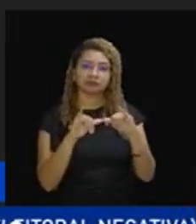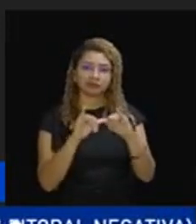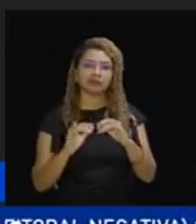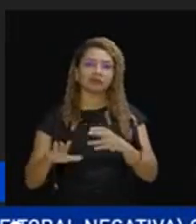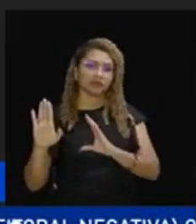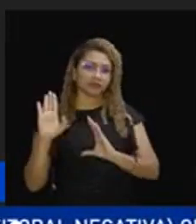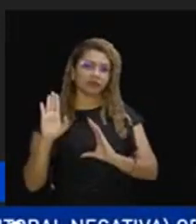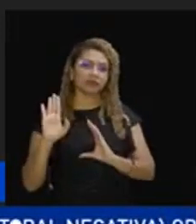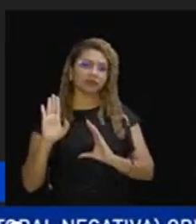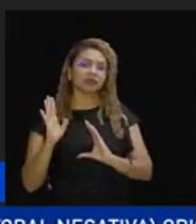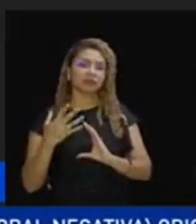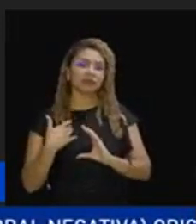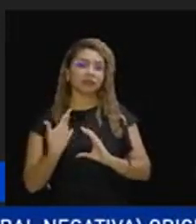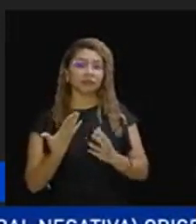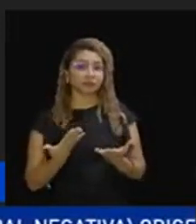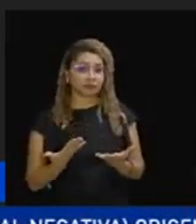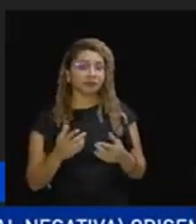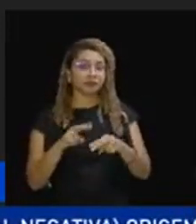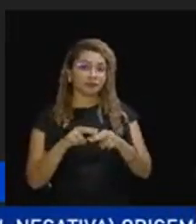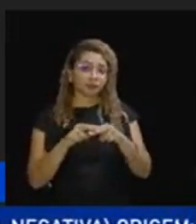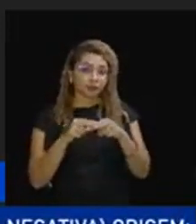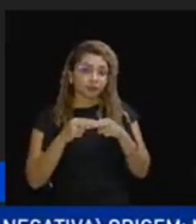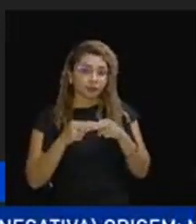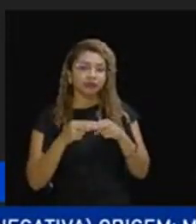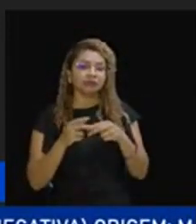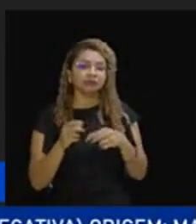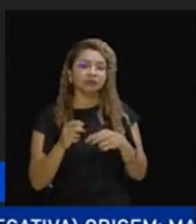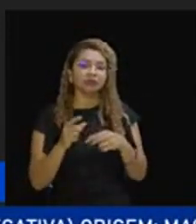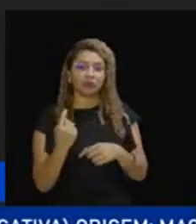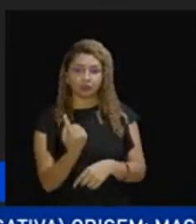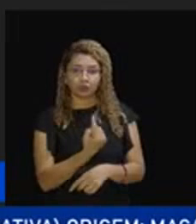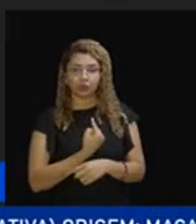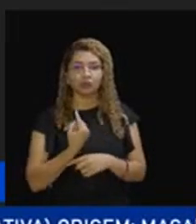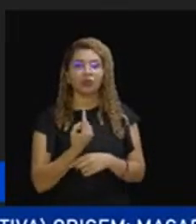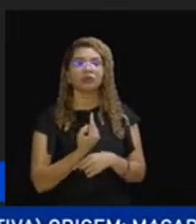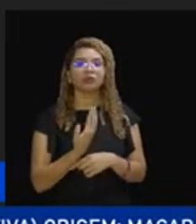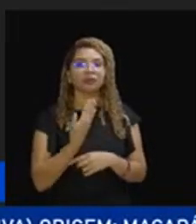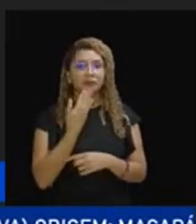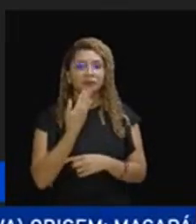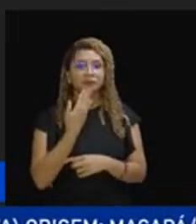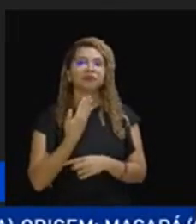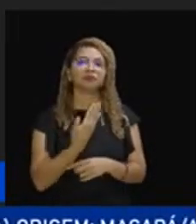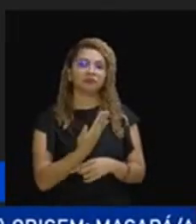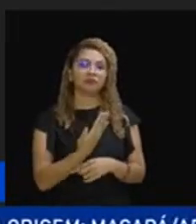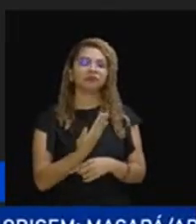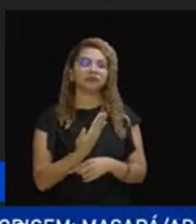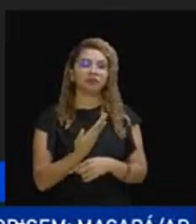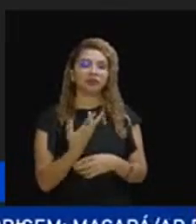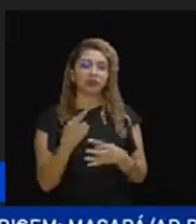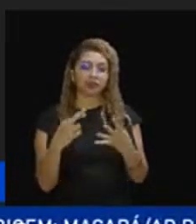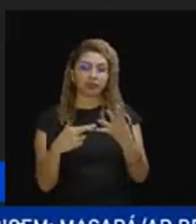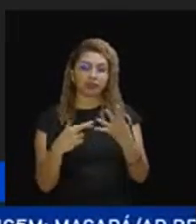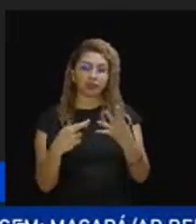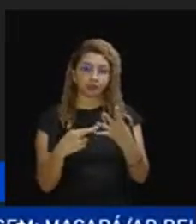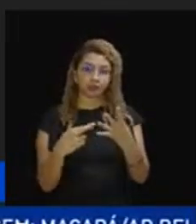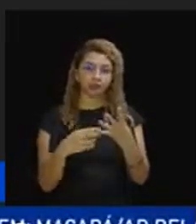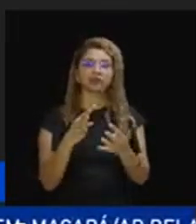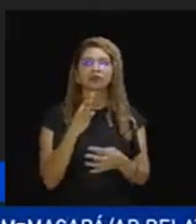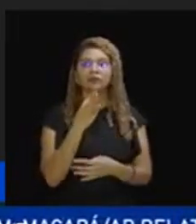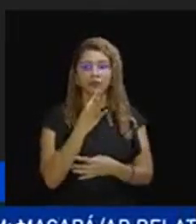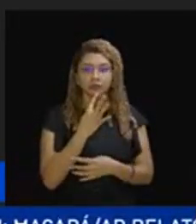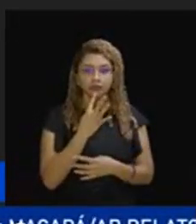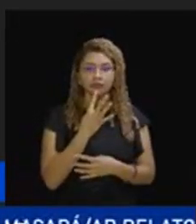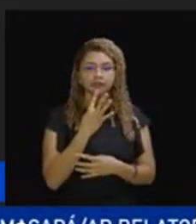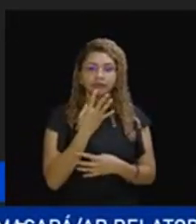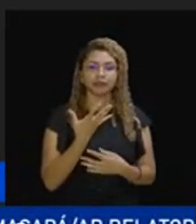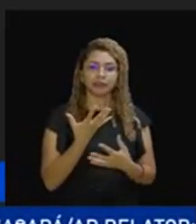esse motivo que nós solicitamos que seja o presente recurso